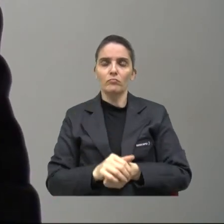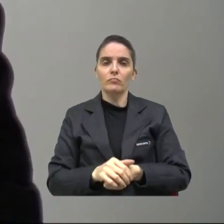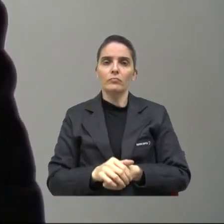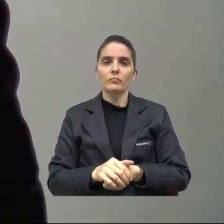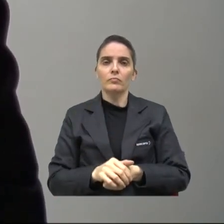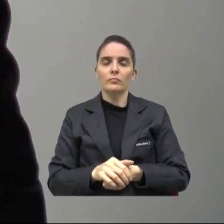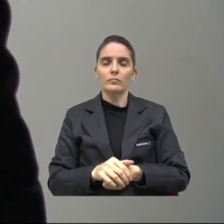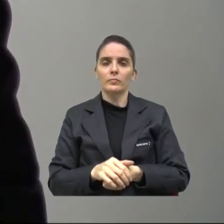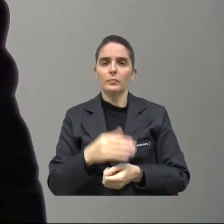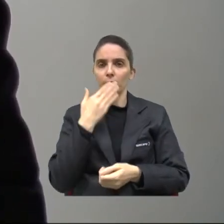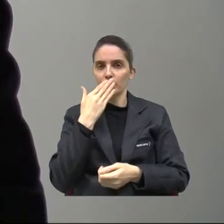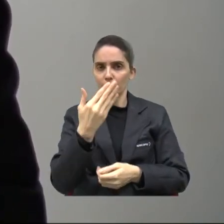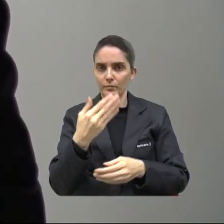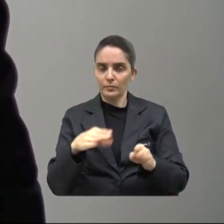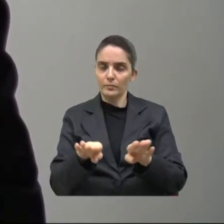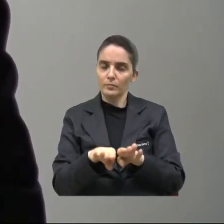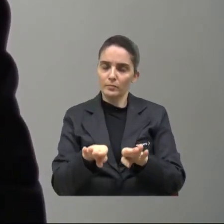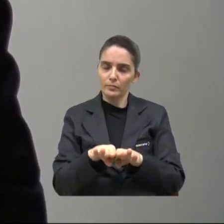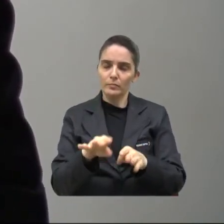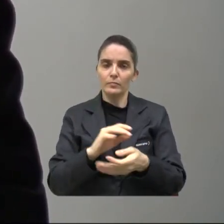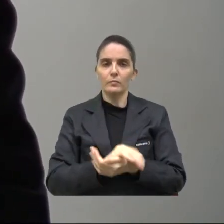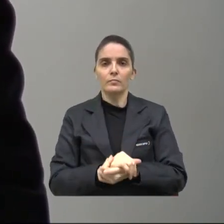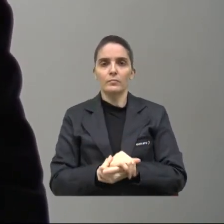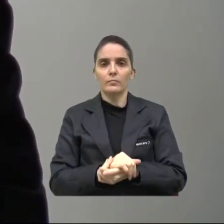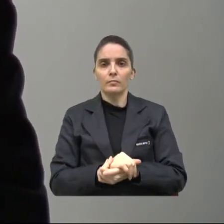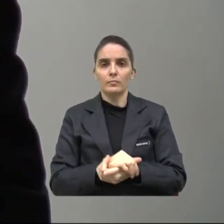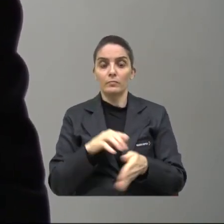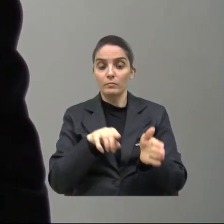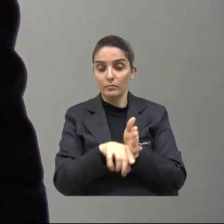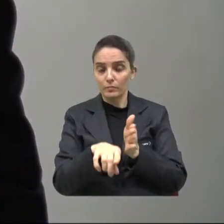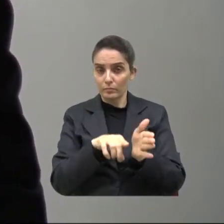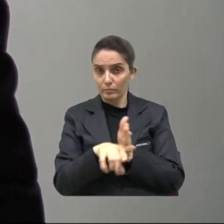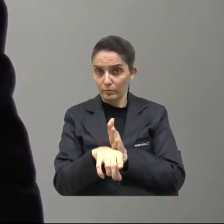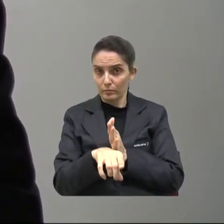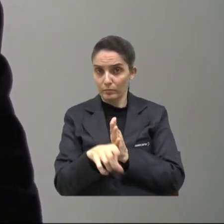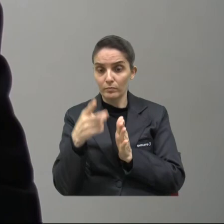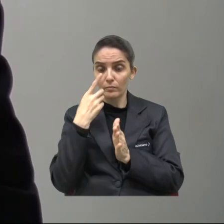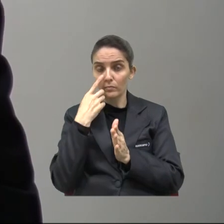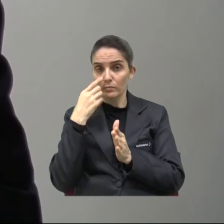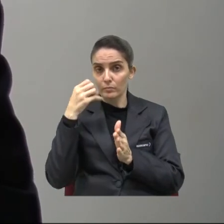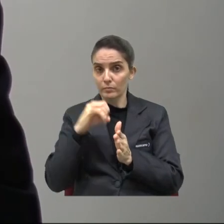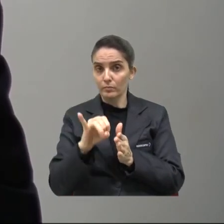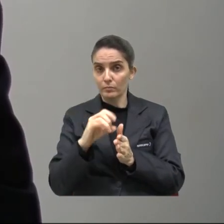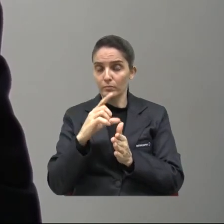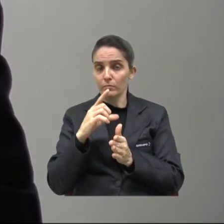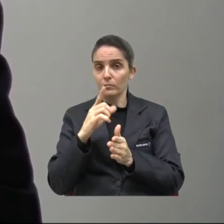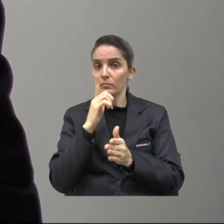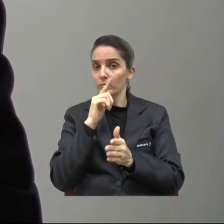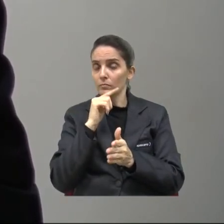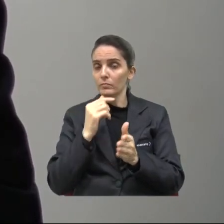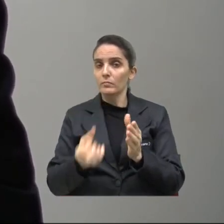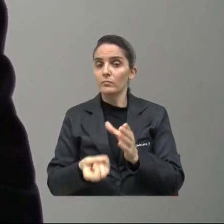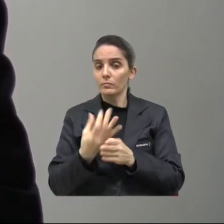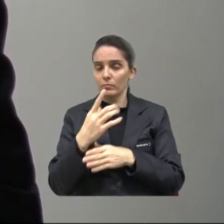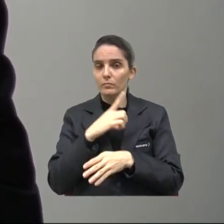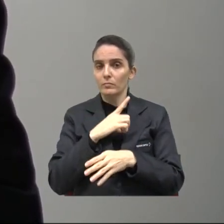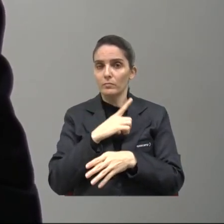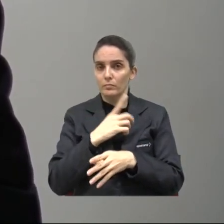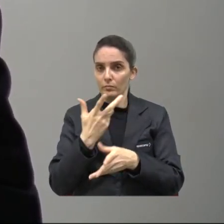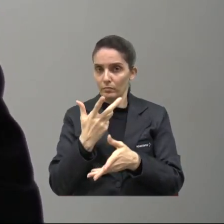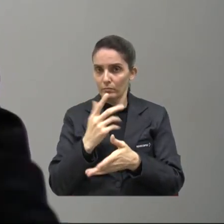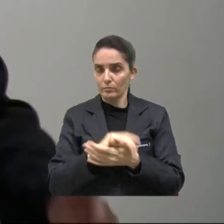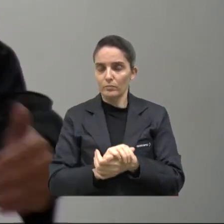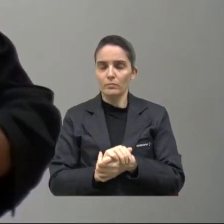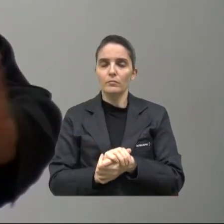gente pediu também um estudo para ver se a mina e para ver de onde que vem aquela água que está jorrando lá.